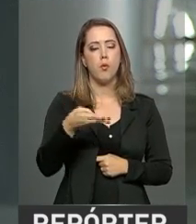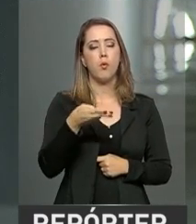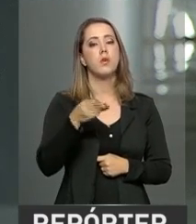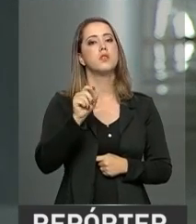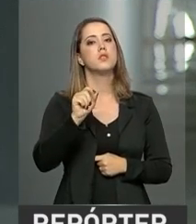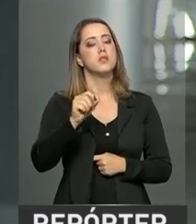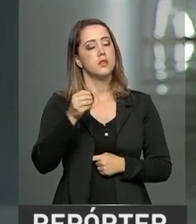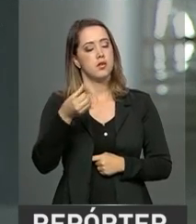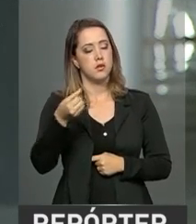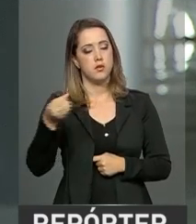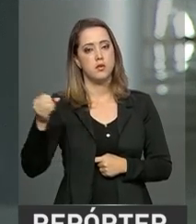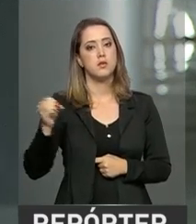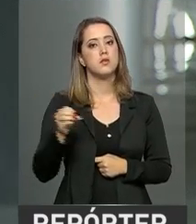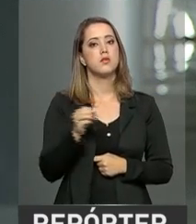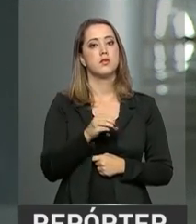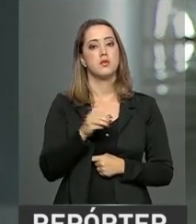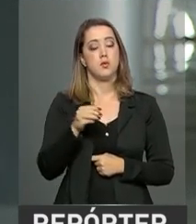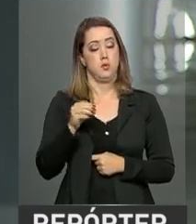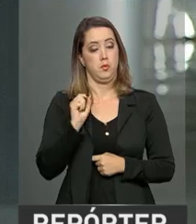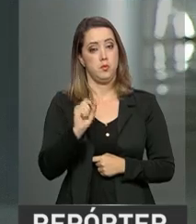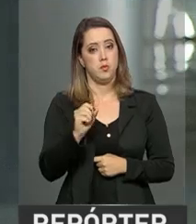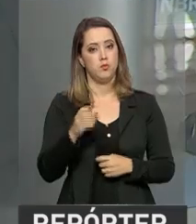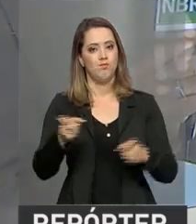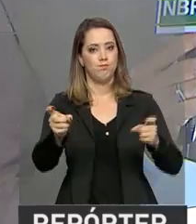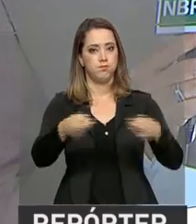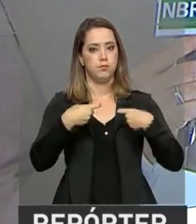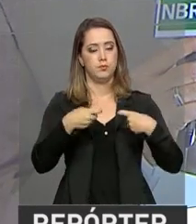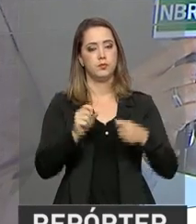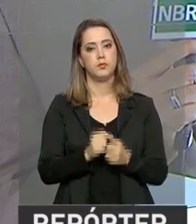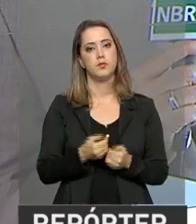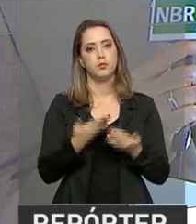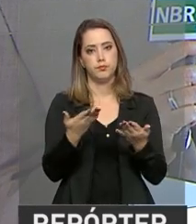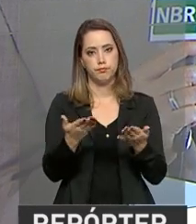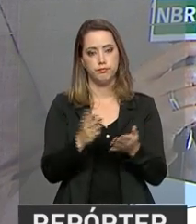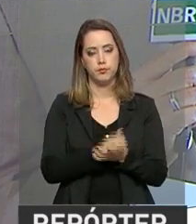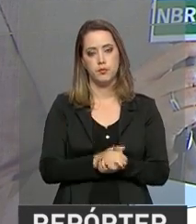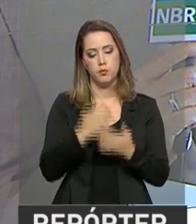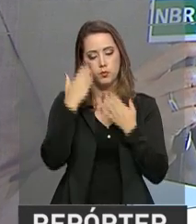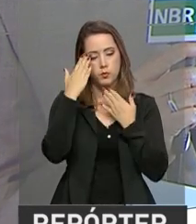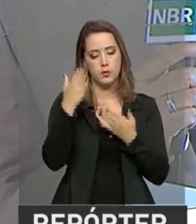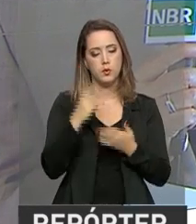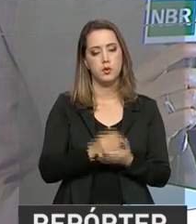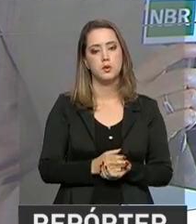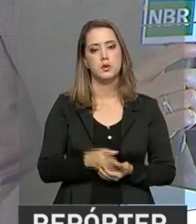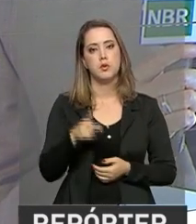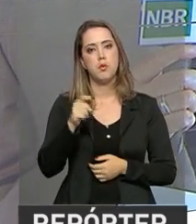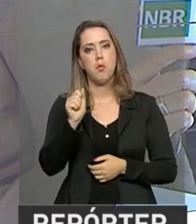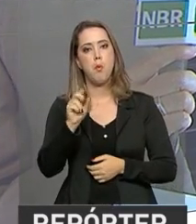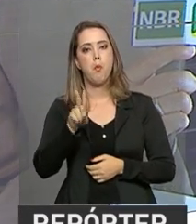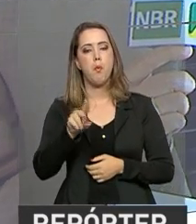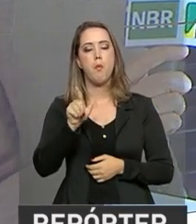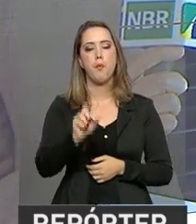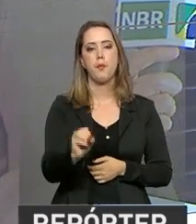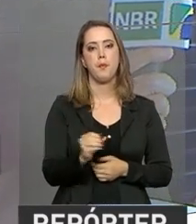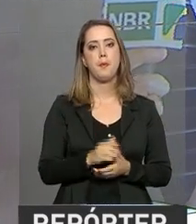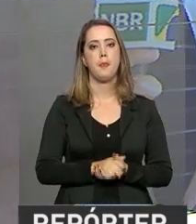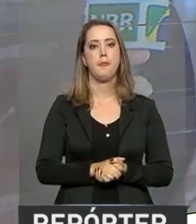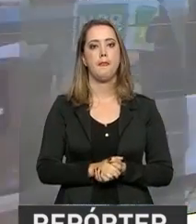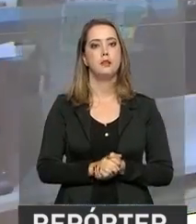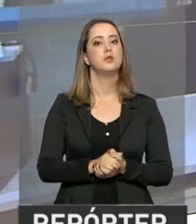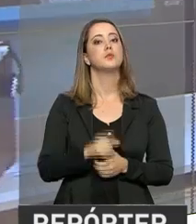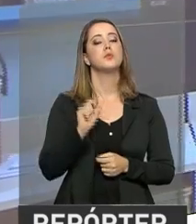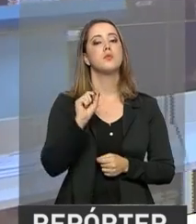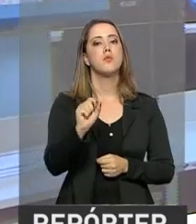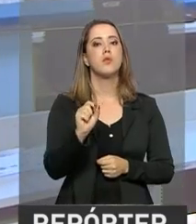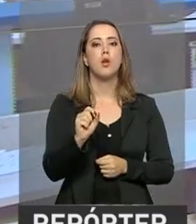47.646 casos de estupros. Voltamos com você no estúdio, Daniele. Obrigada, Paulo, pelas suas informações ao vivo. E